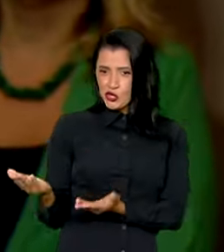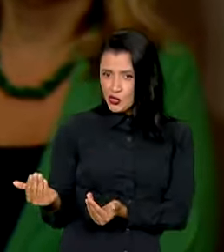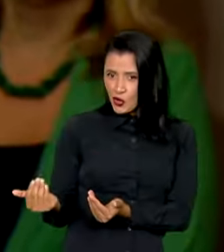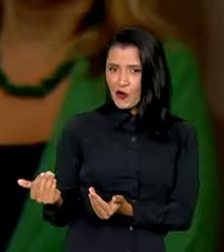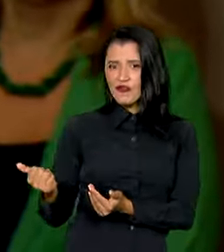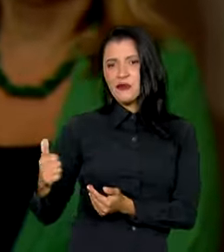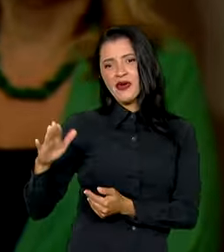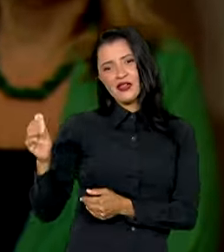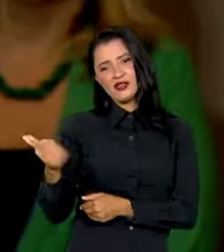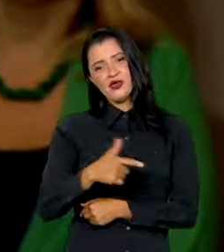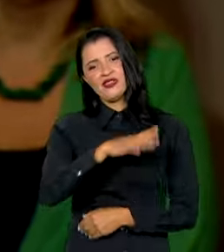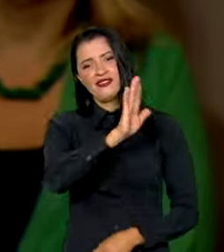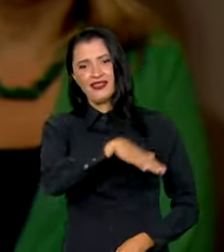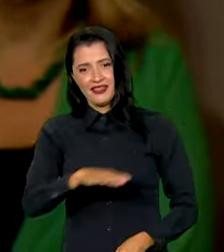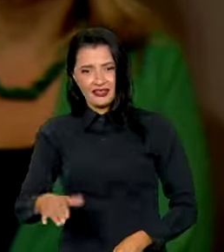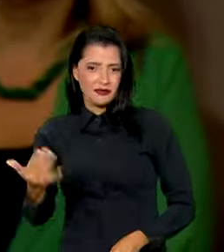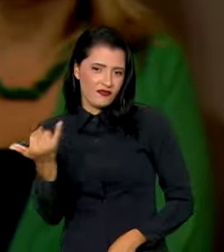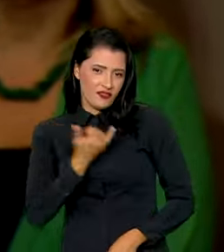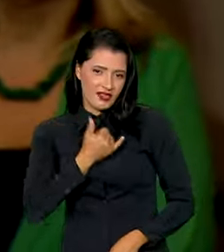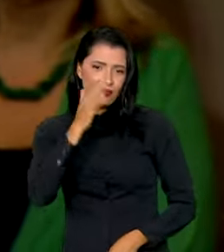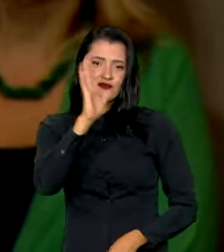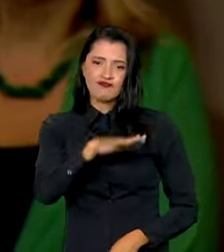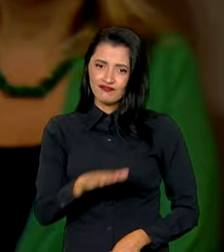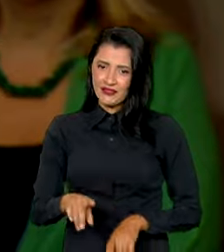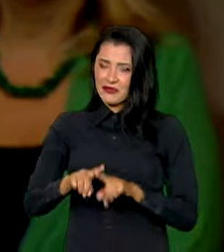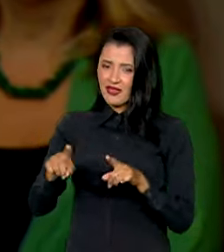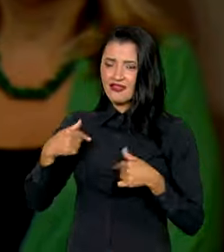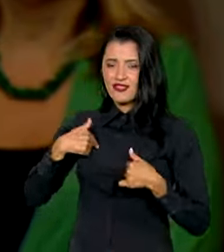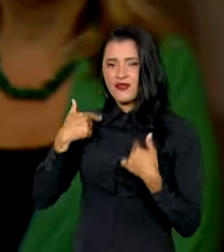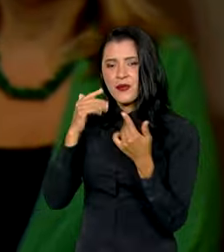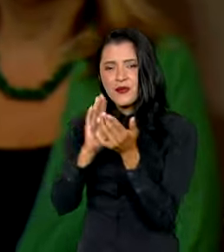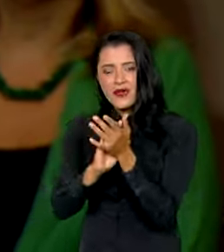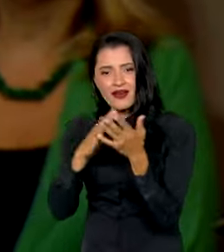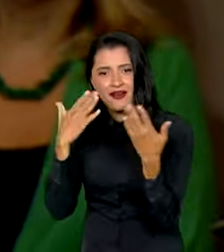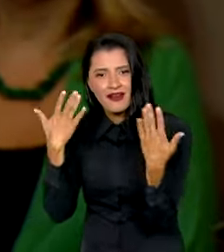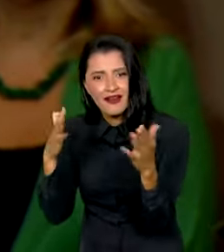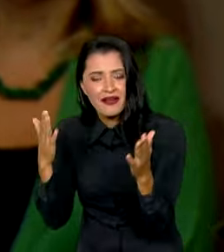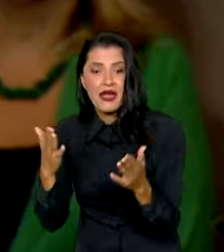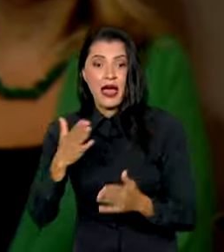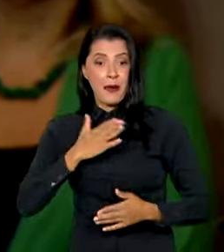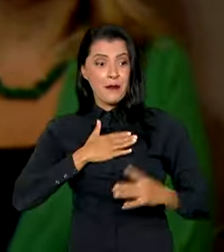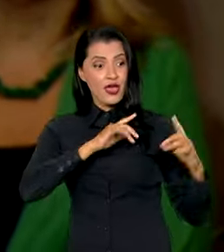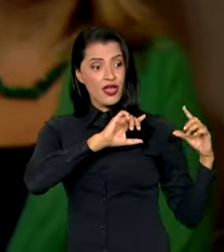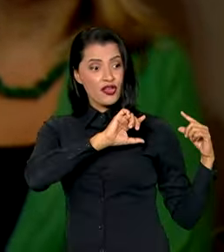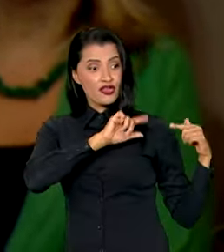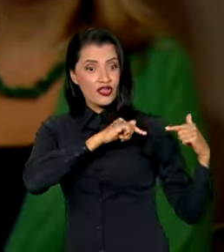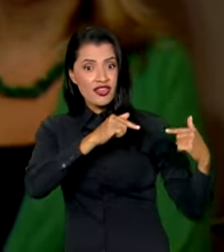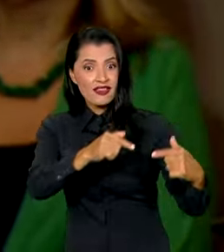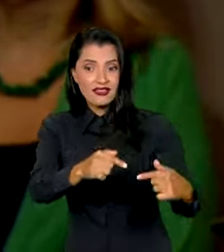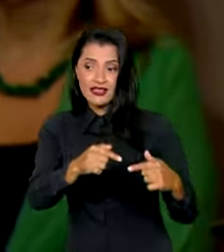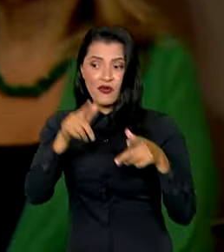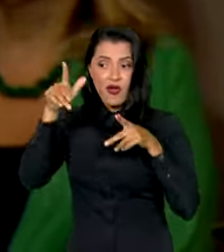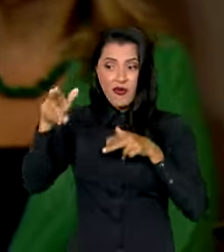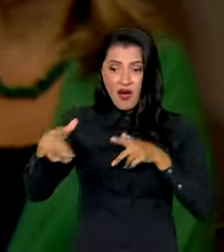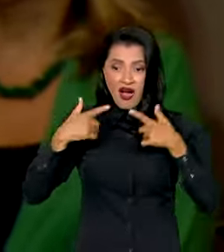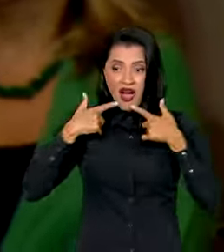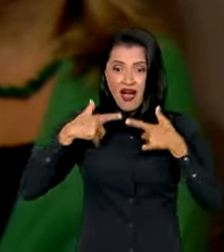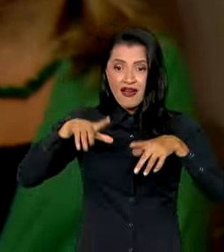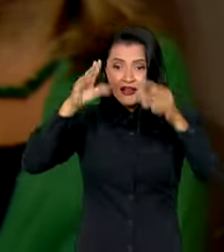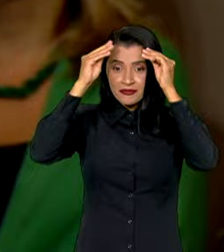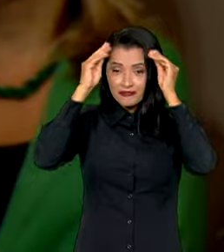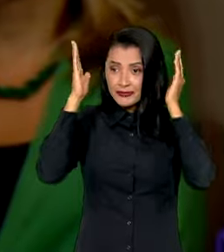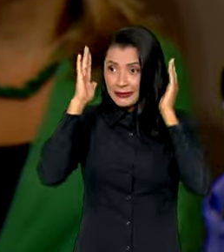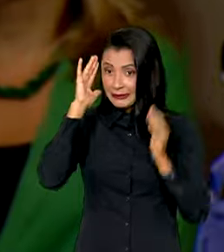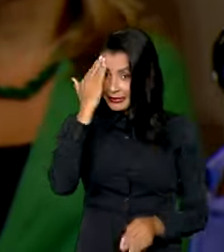crianças, mas eu quero parabenizar vocês. A minha geração não domina essa linguagem, então ter